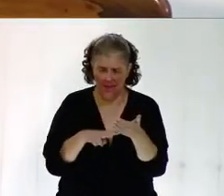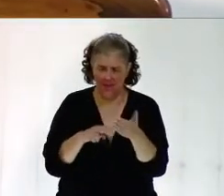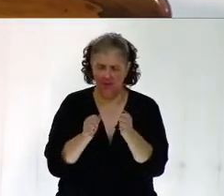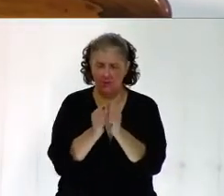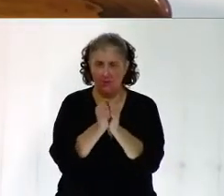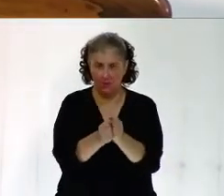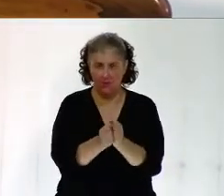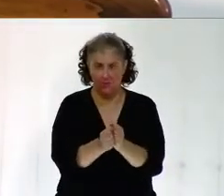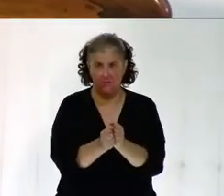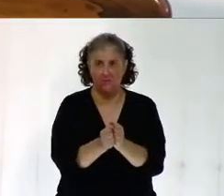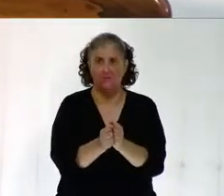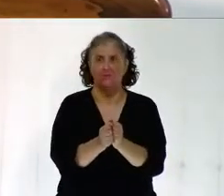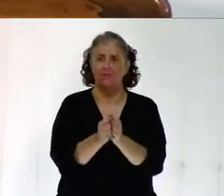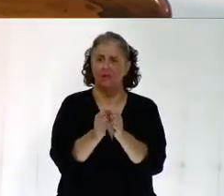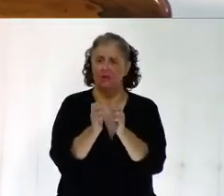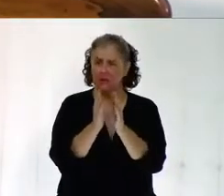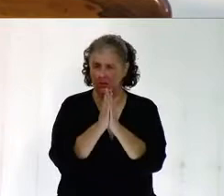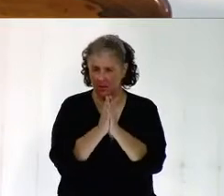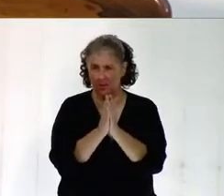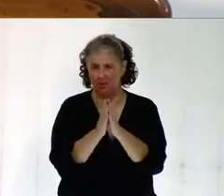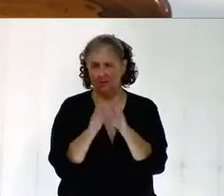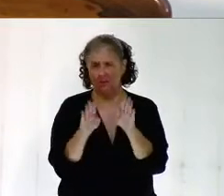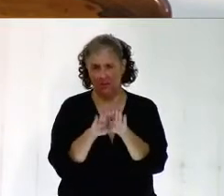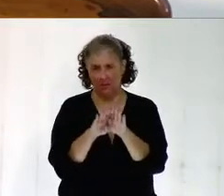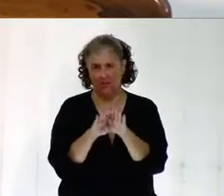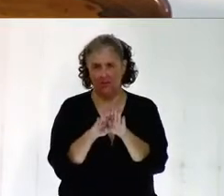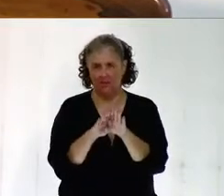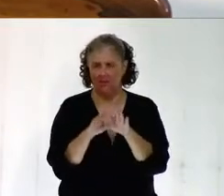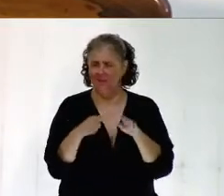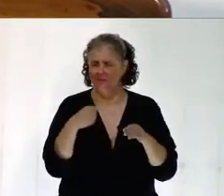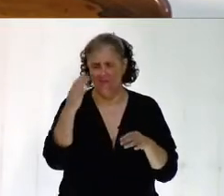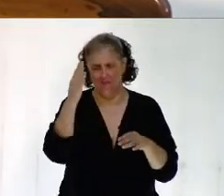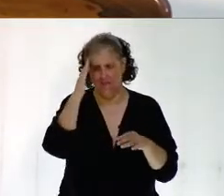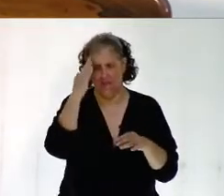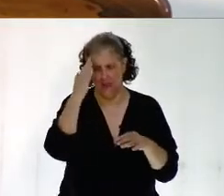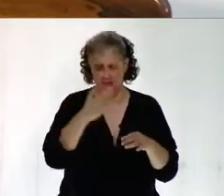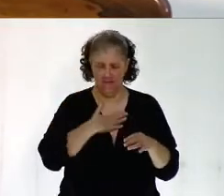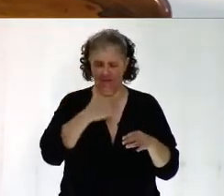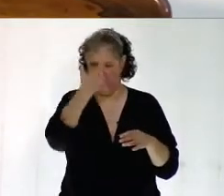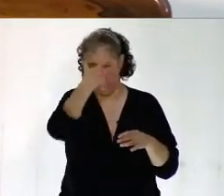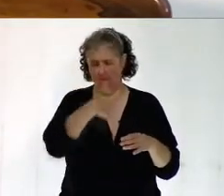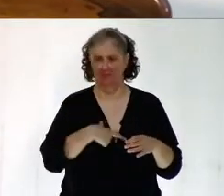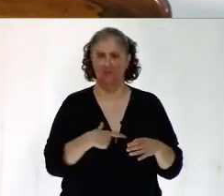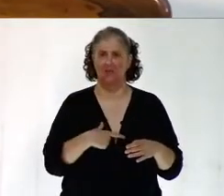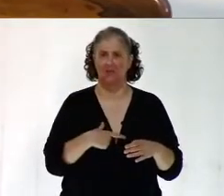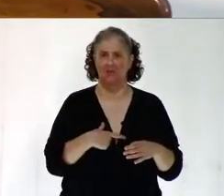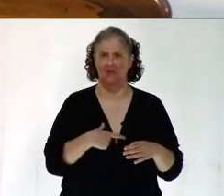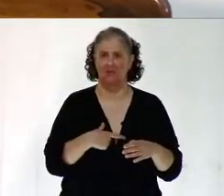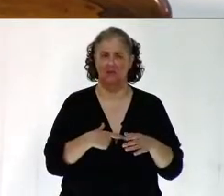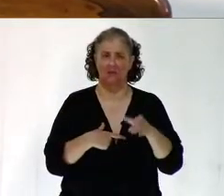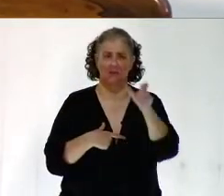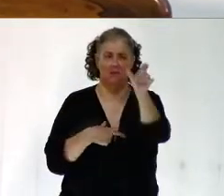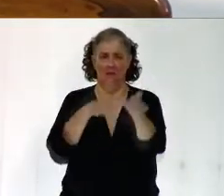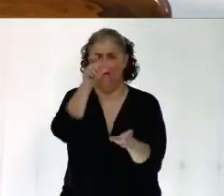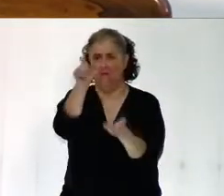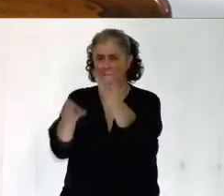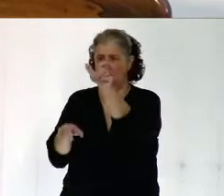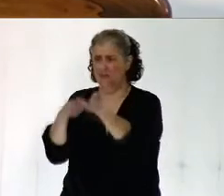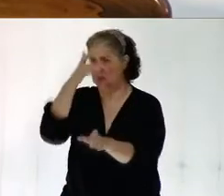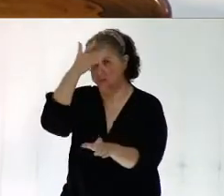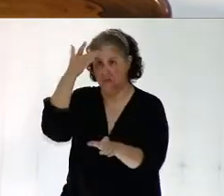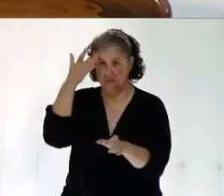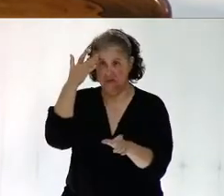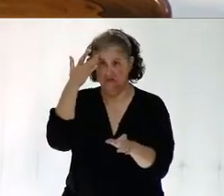oração e não pensa em mim o pregador não pensa em pessoas que você conhece